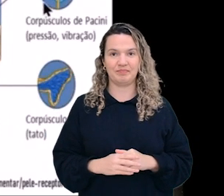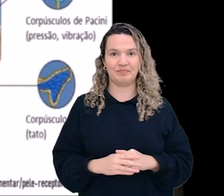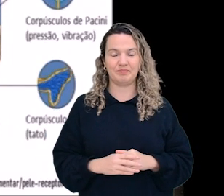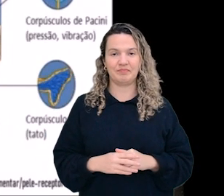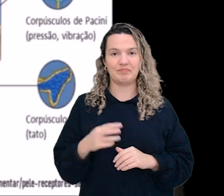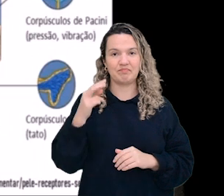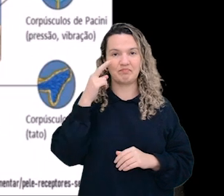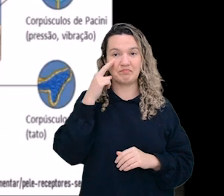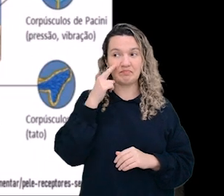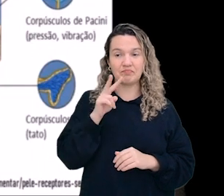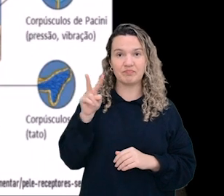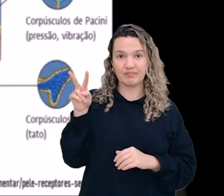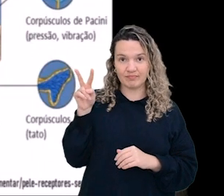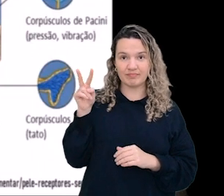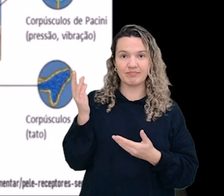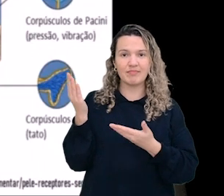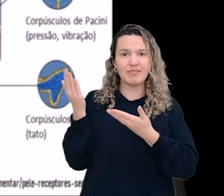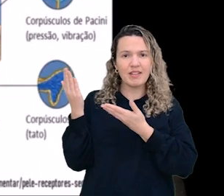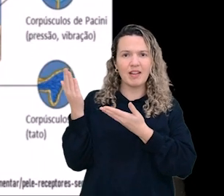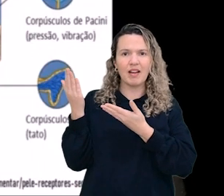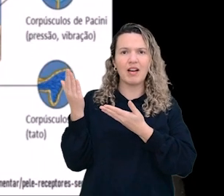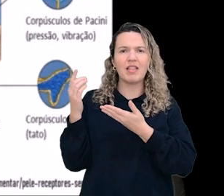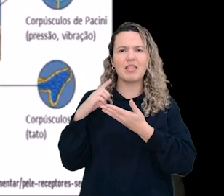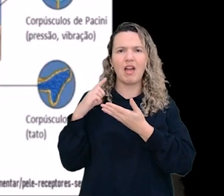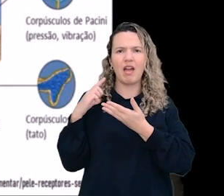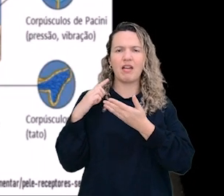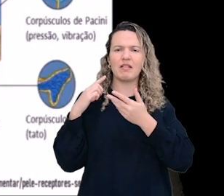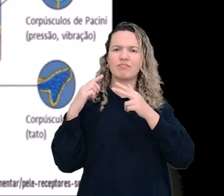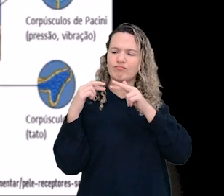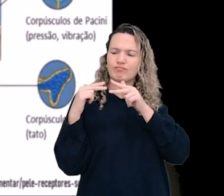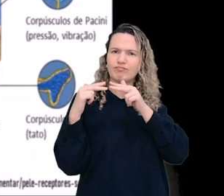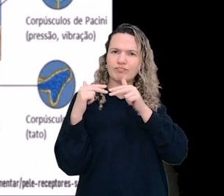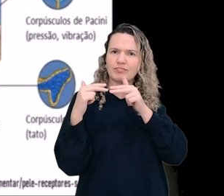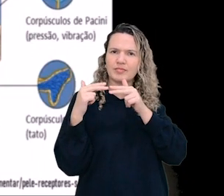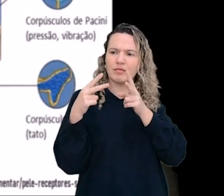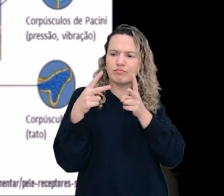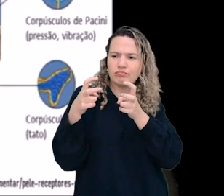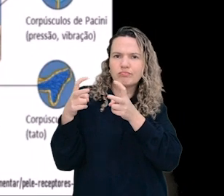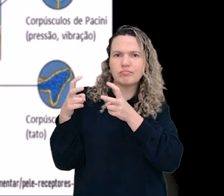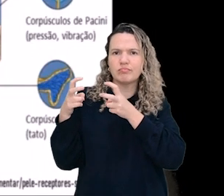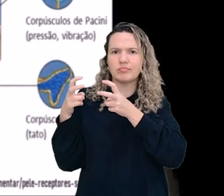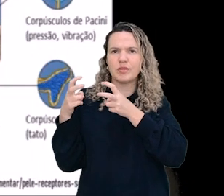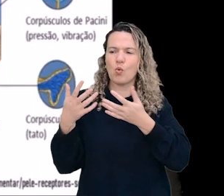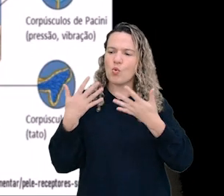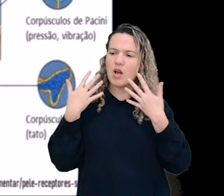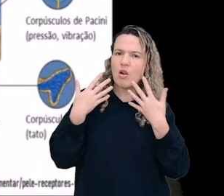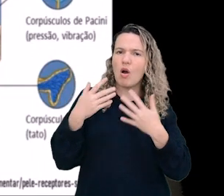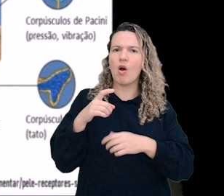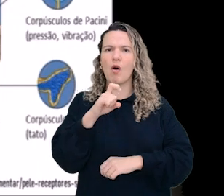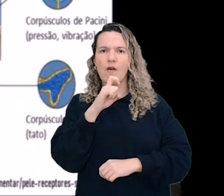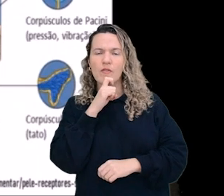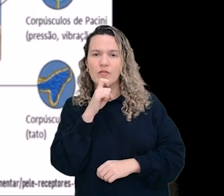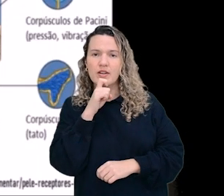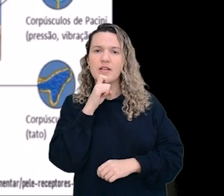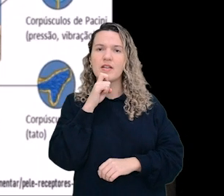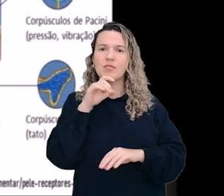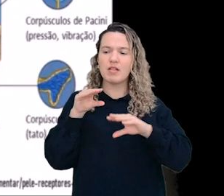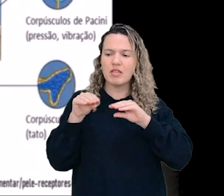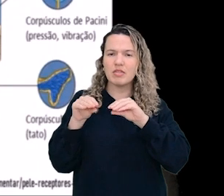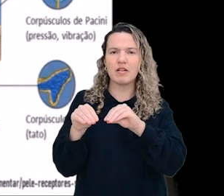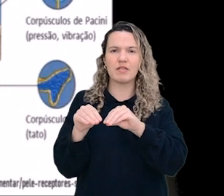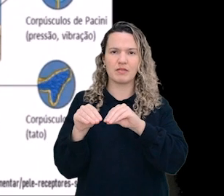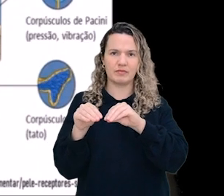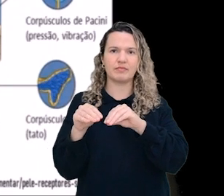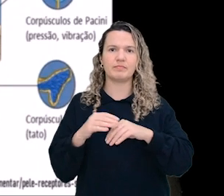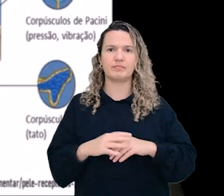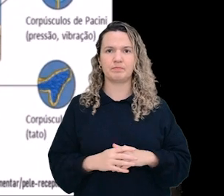epiderme várias terminações nervosas que captam as cócegas, o prurido, o calor, frio, dor.